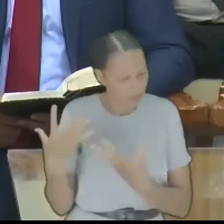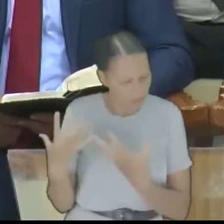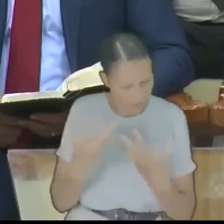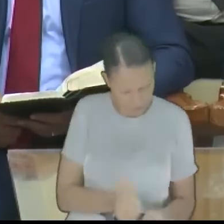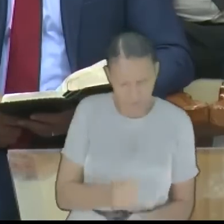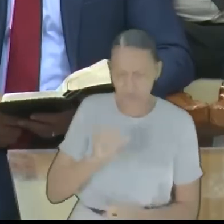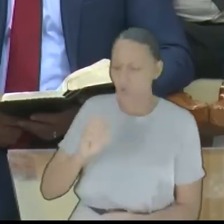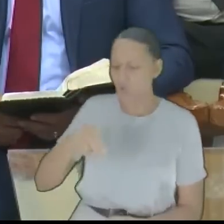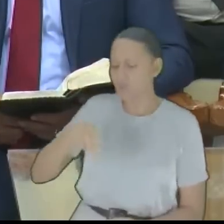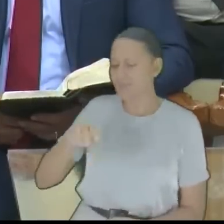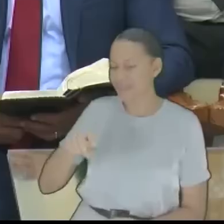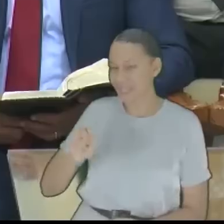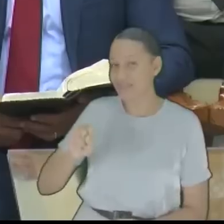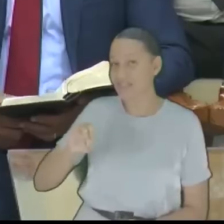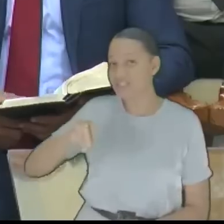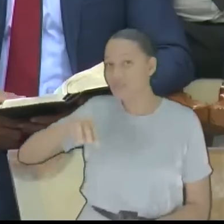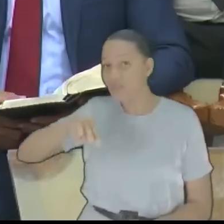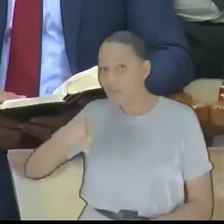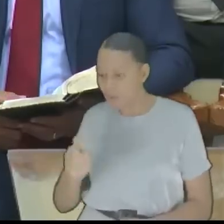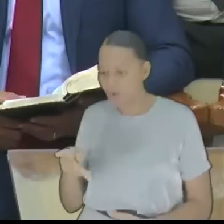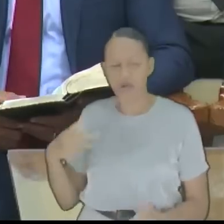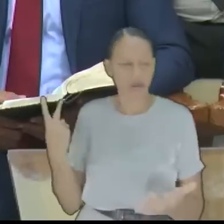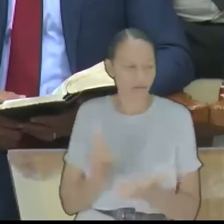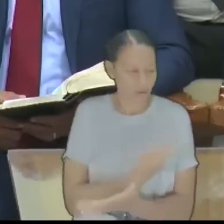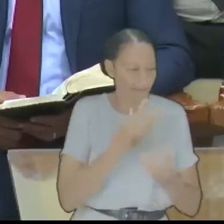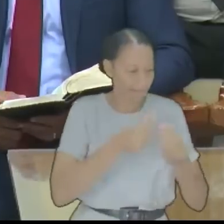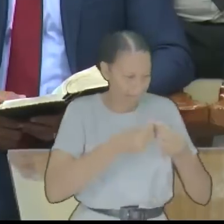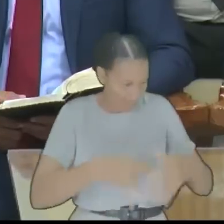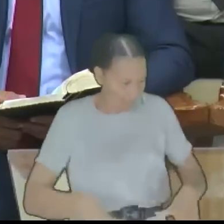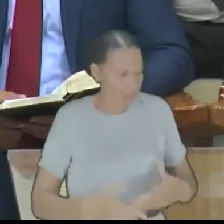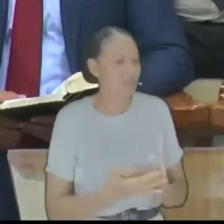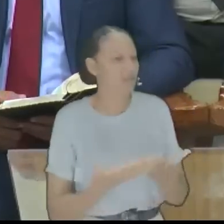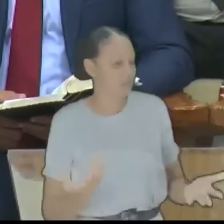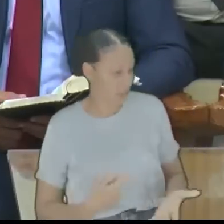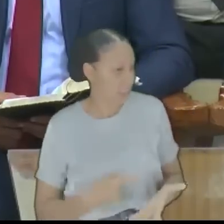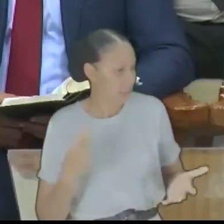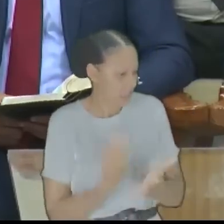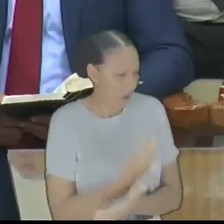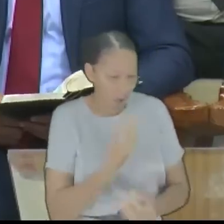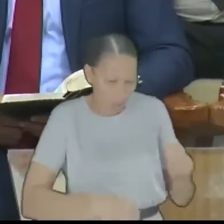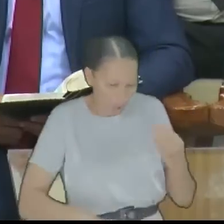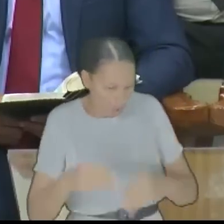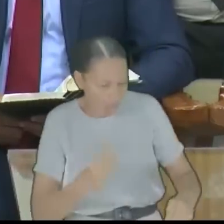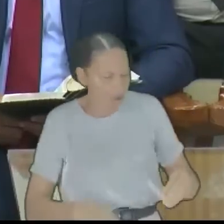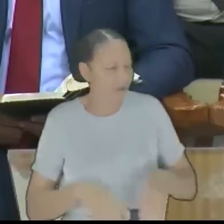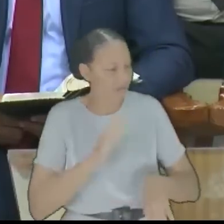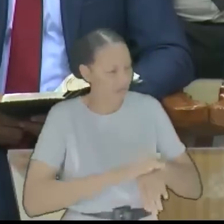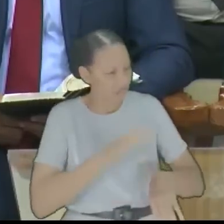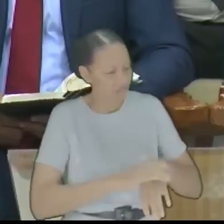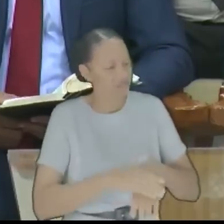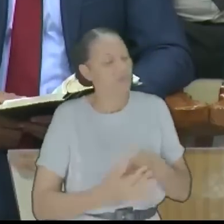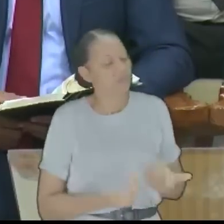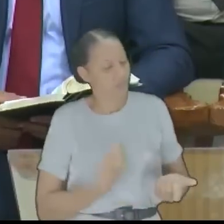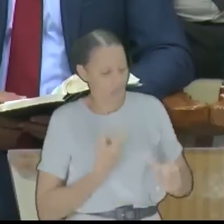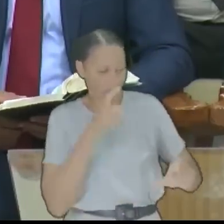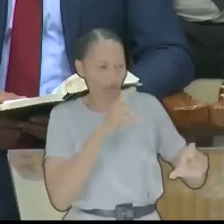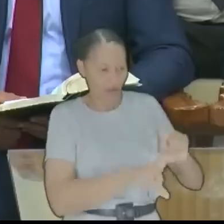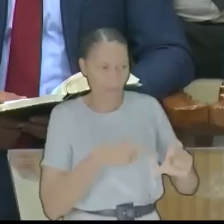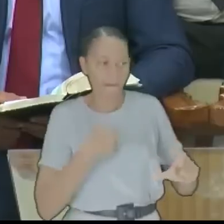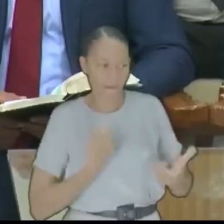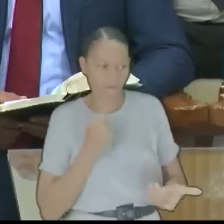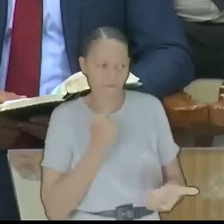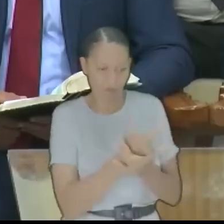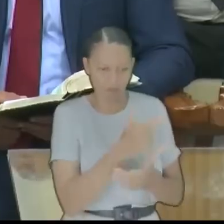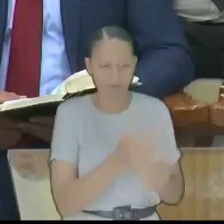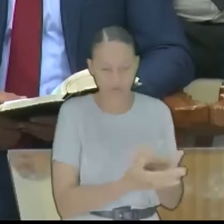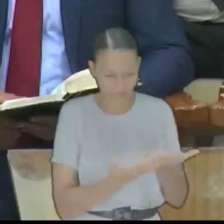receba Onésimo, e se ele causou algum prejuízo, se ele causou algum dano, você bote na minha conta. Ele